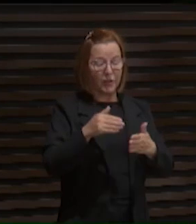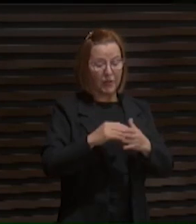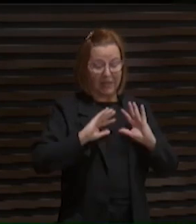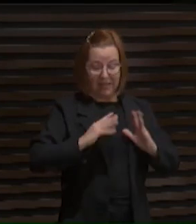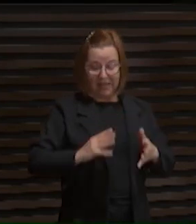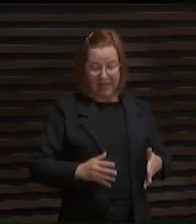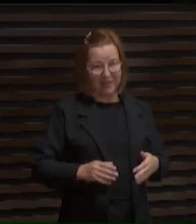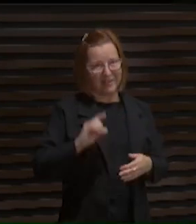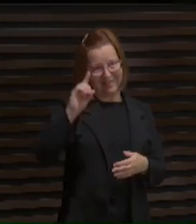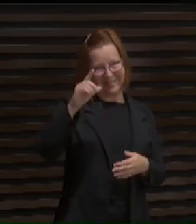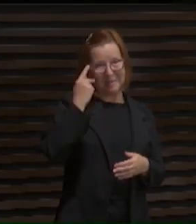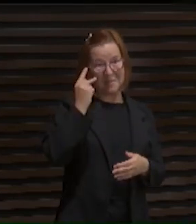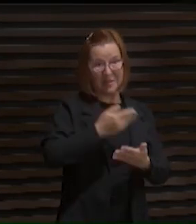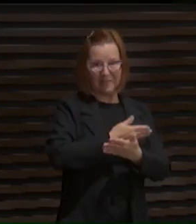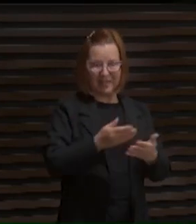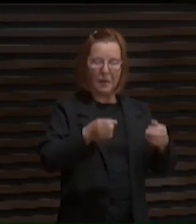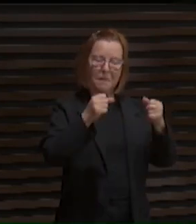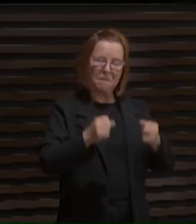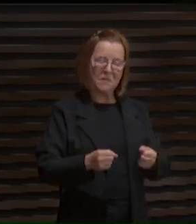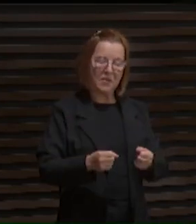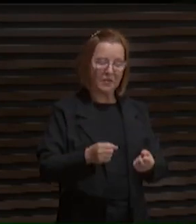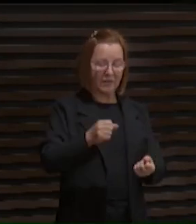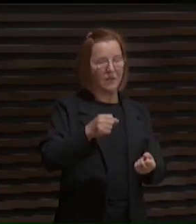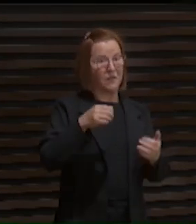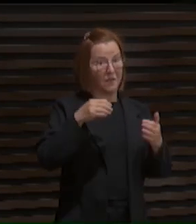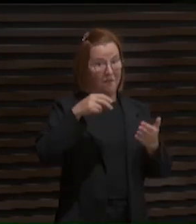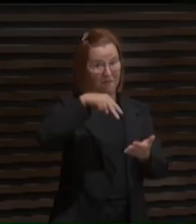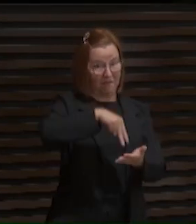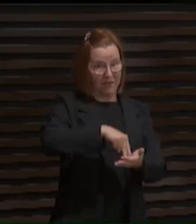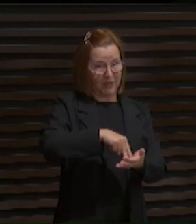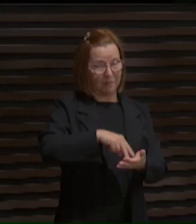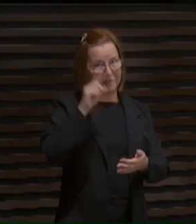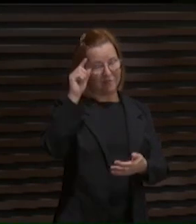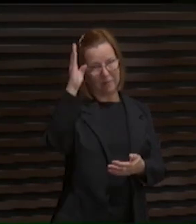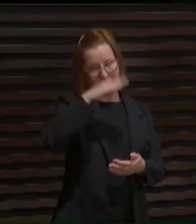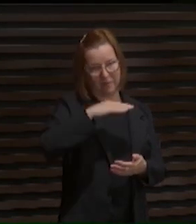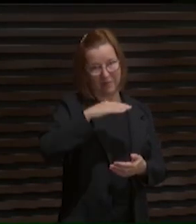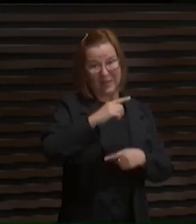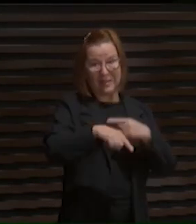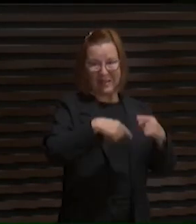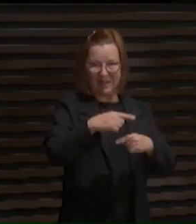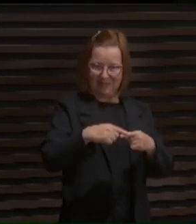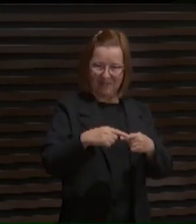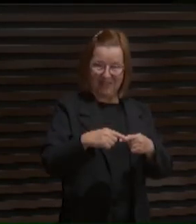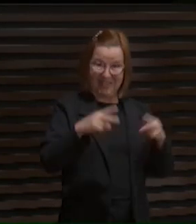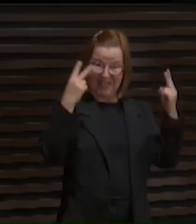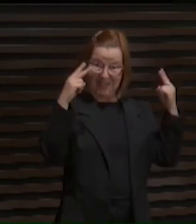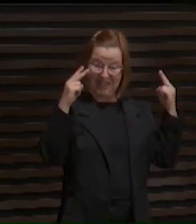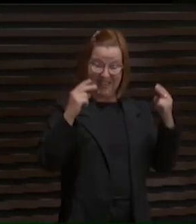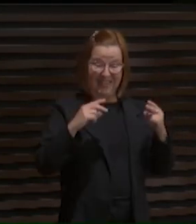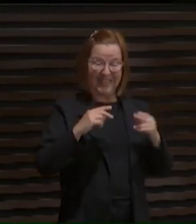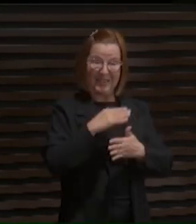Deus, para que vocês possam resistir no dia mau, e, depois de terem vencido